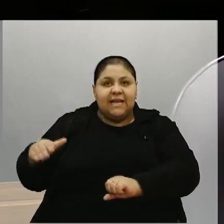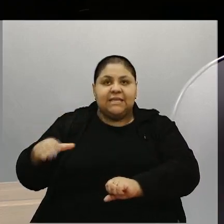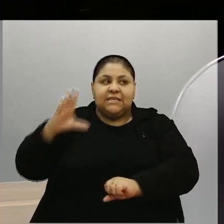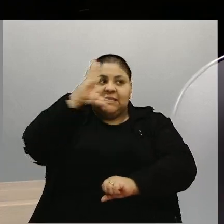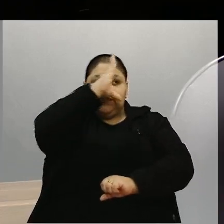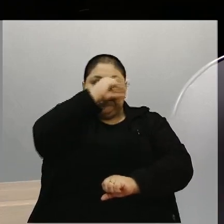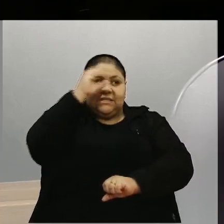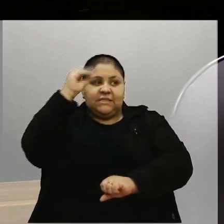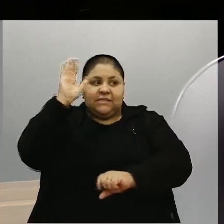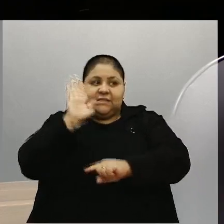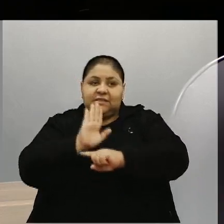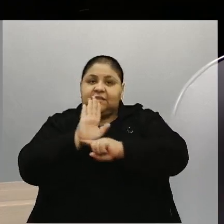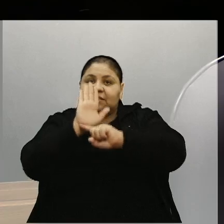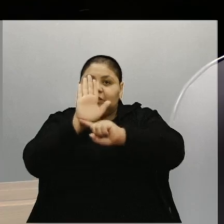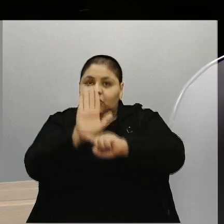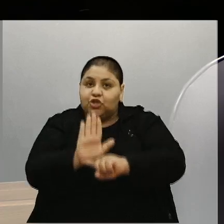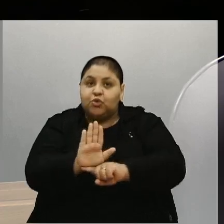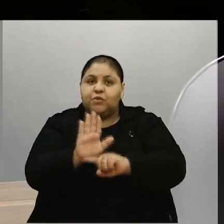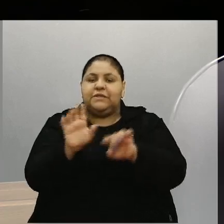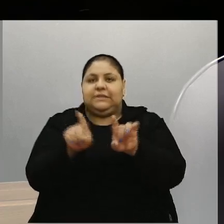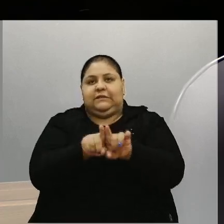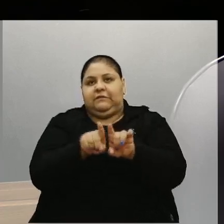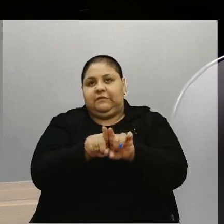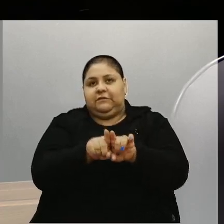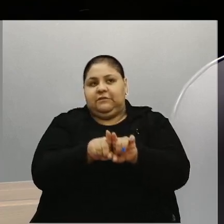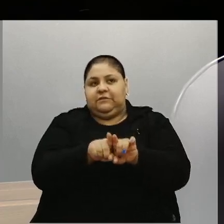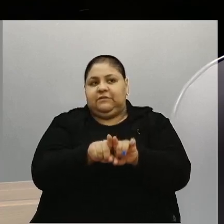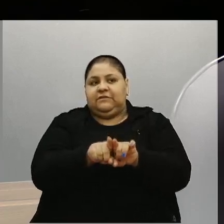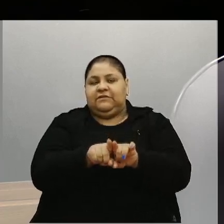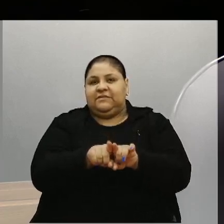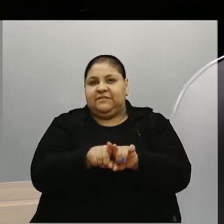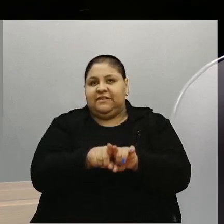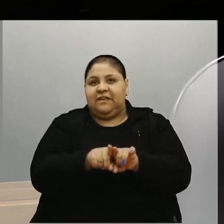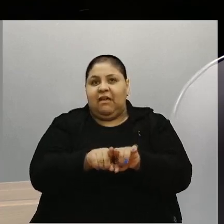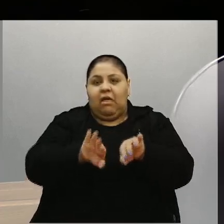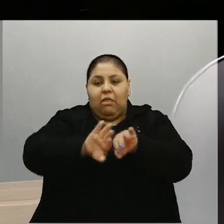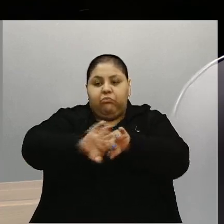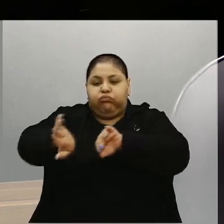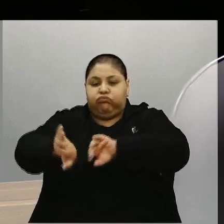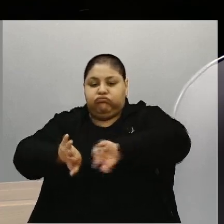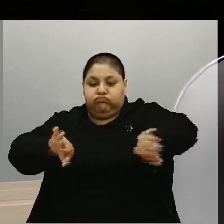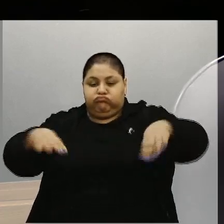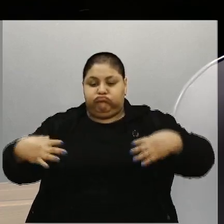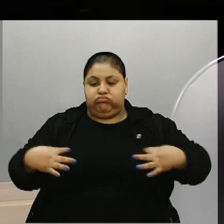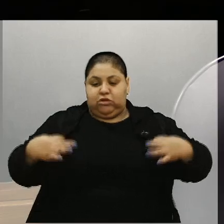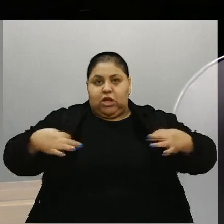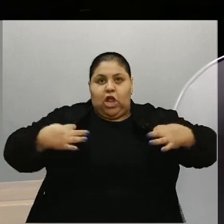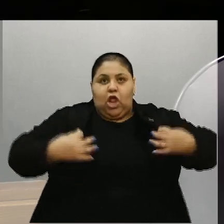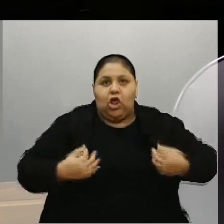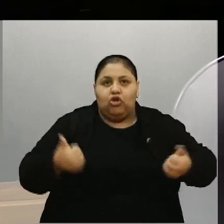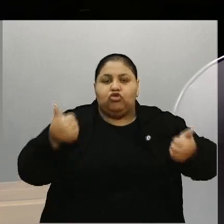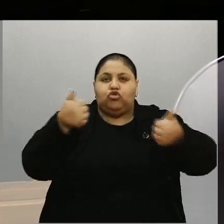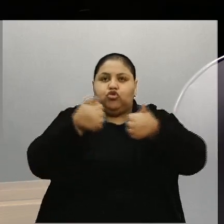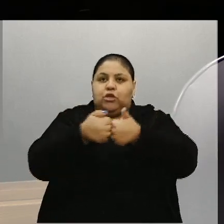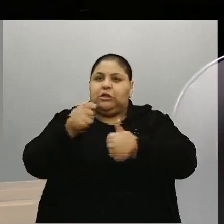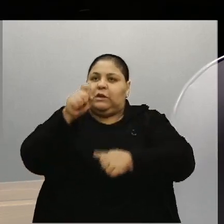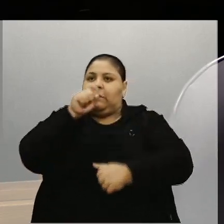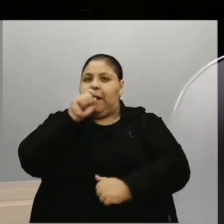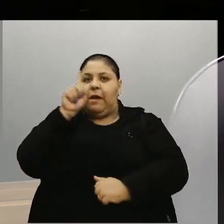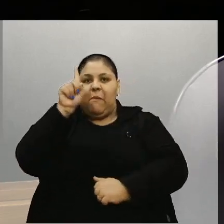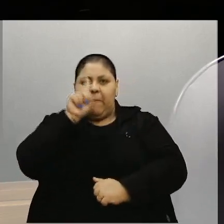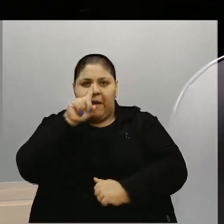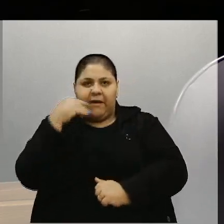adolescente que ajuda como voluntário, que vai lá separar roupa junto com a mãe, junto com o